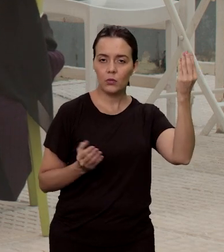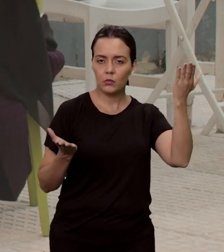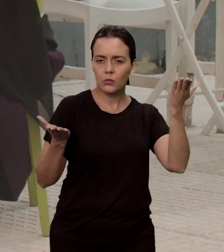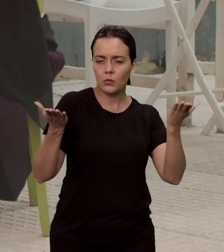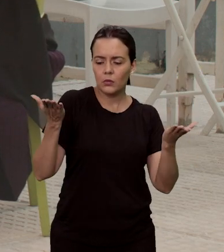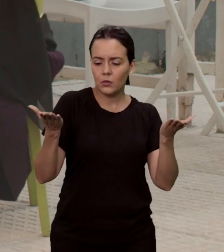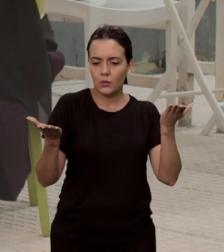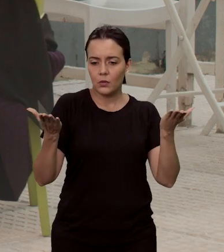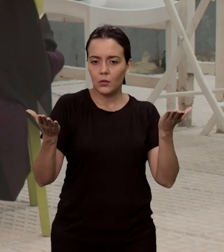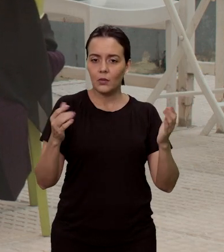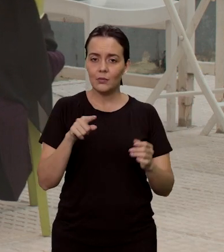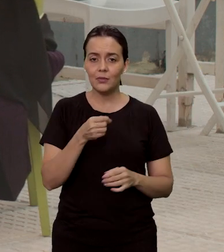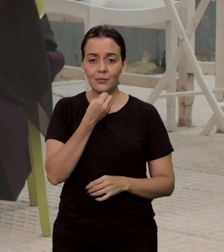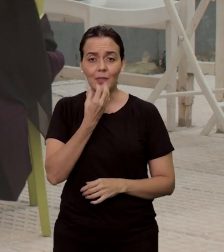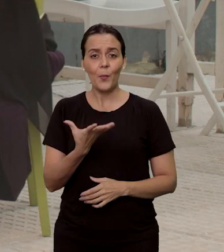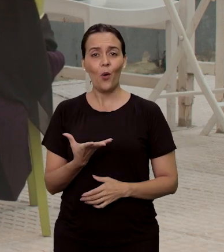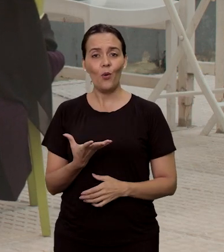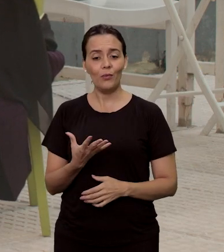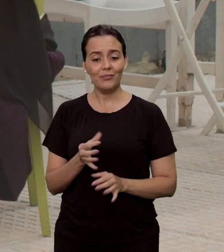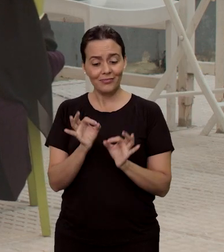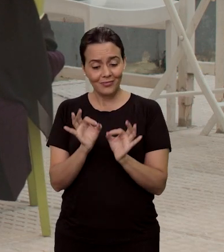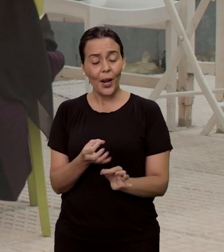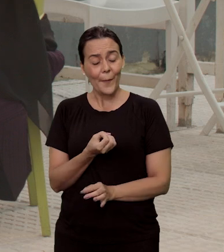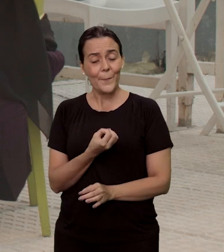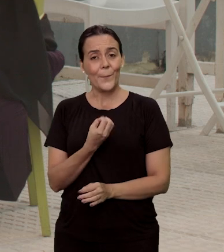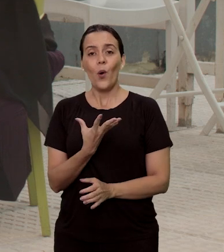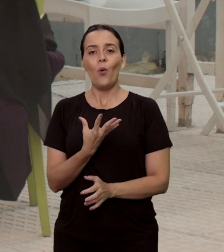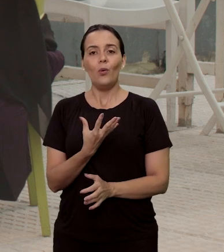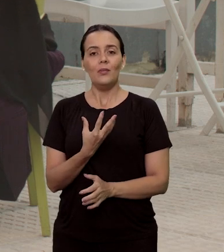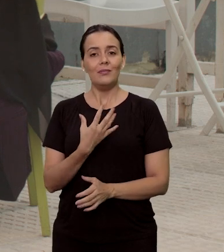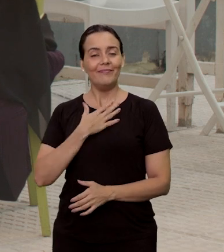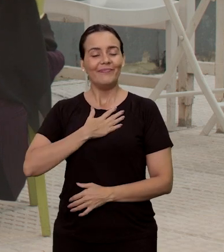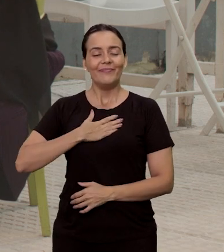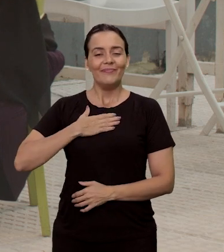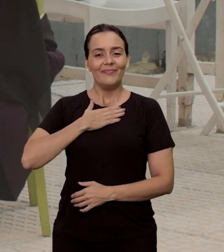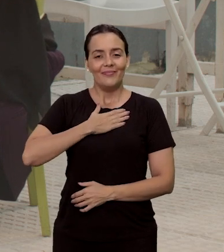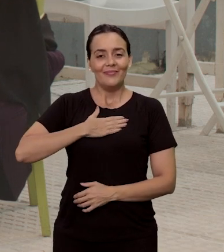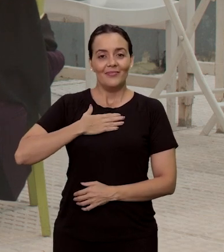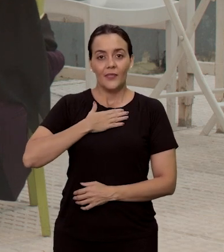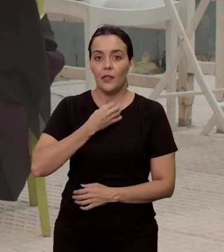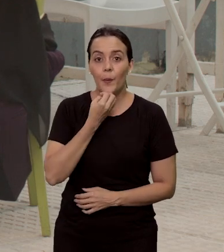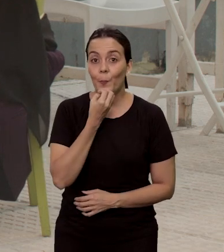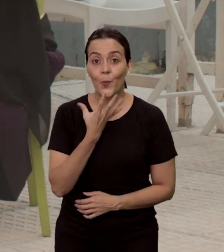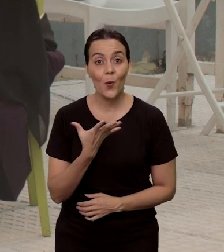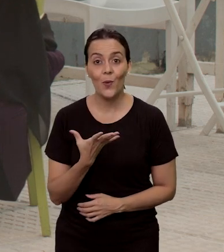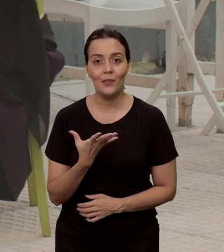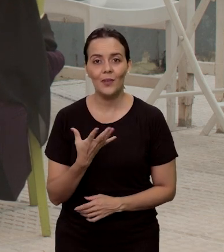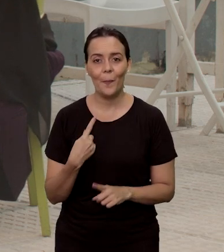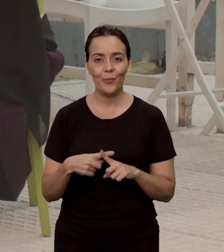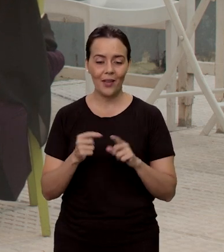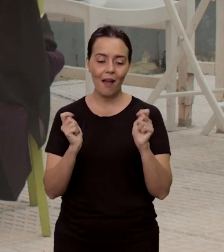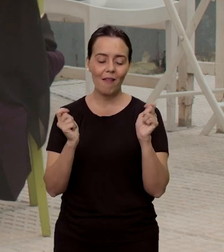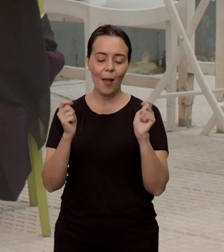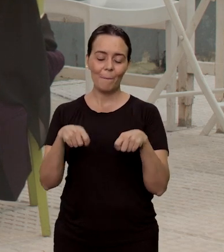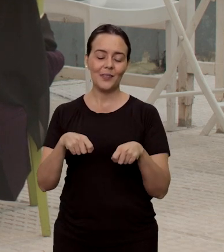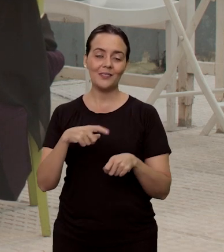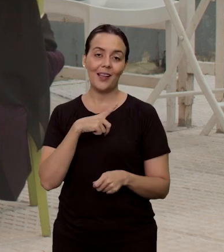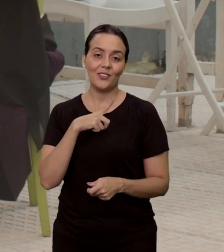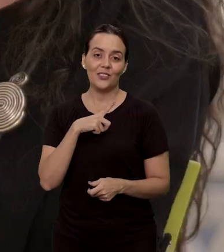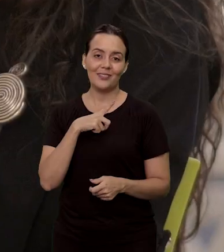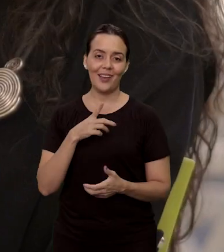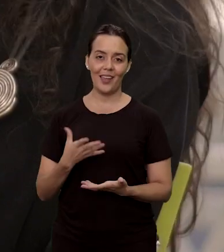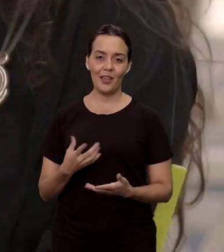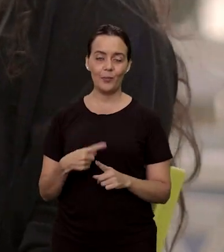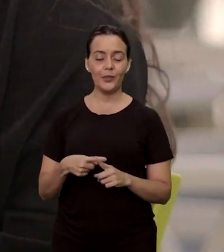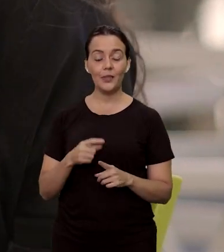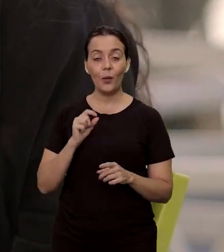suficiente, assim tá bom. Porque aí a gente vai desenvolver essa capacidade de ficar satisfeito. Senão, daqui a 1000